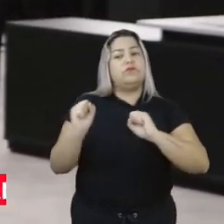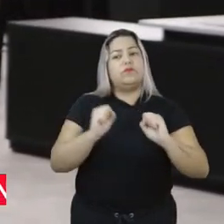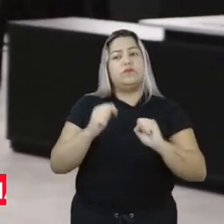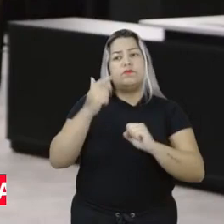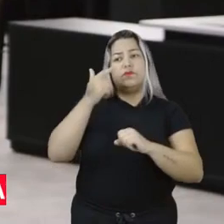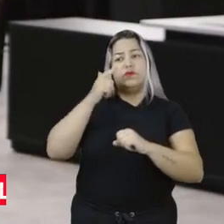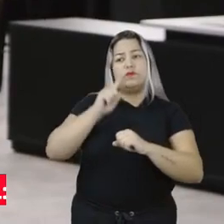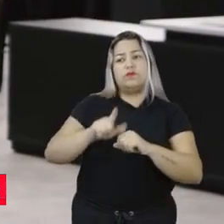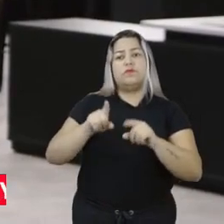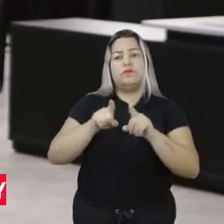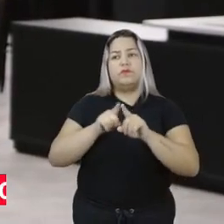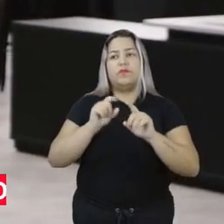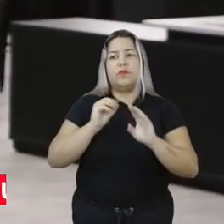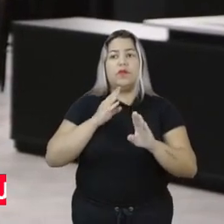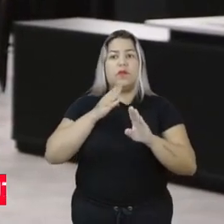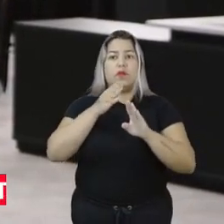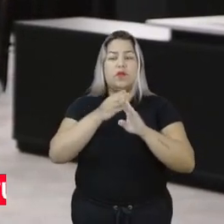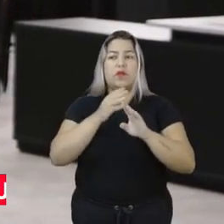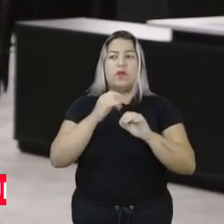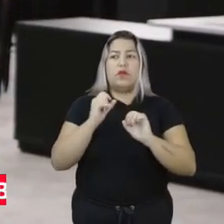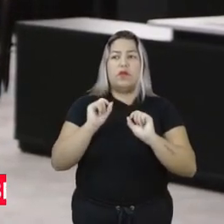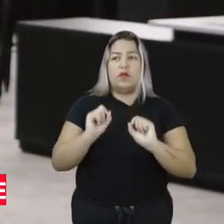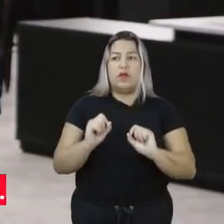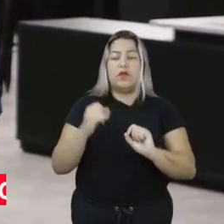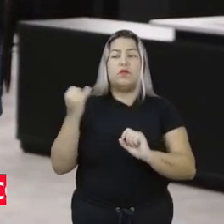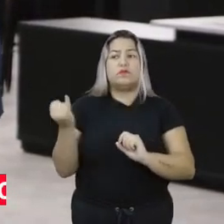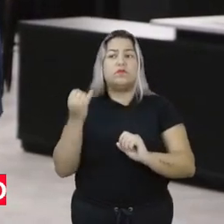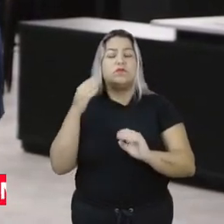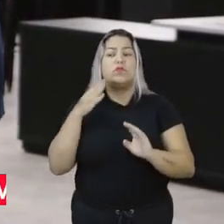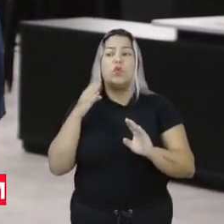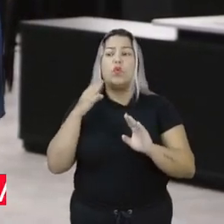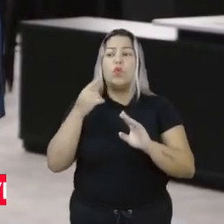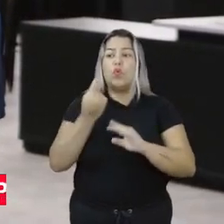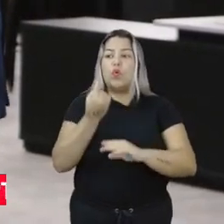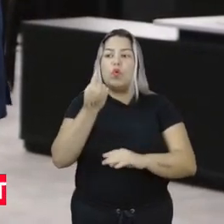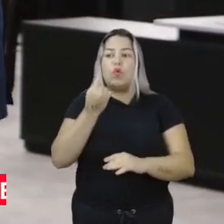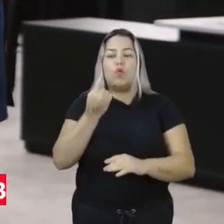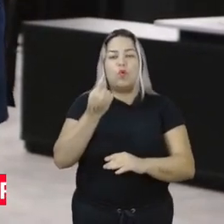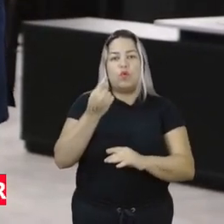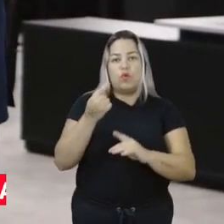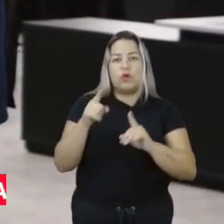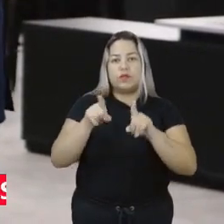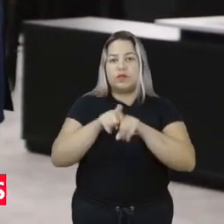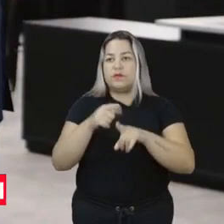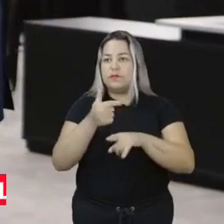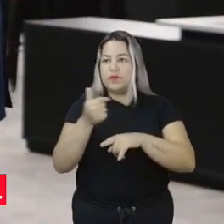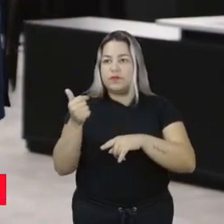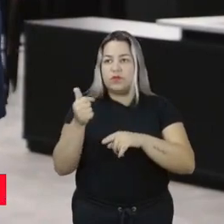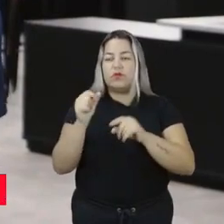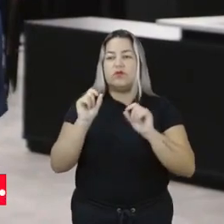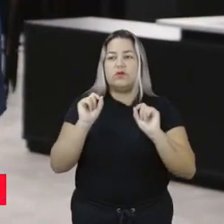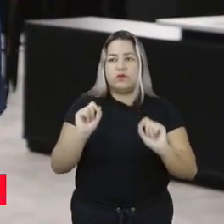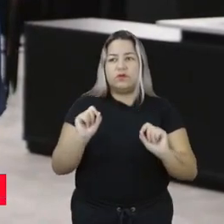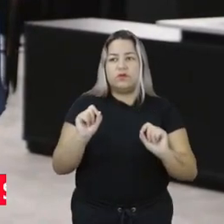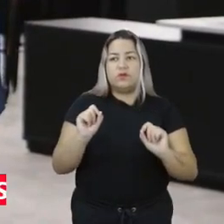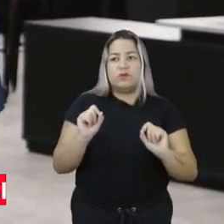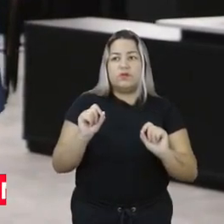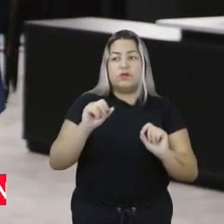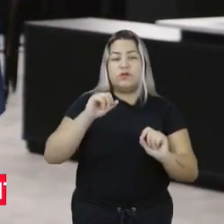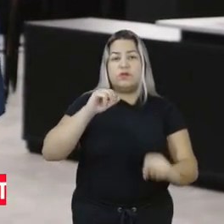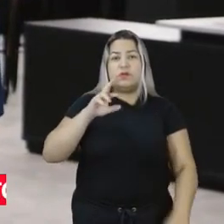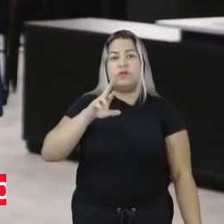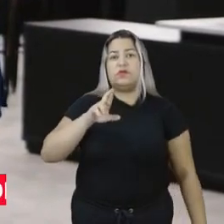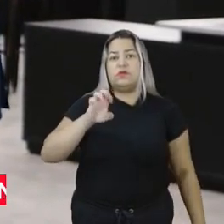garantir principalmente a prioridade para a meta 1 e 2, que é a meta da erradicação